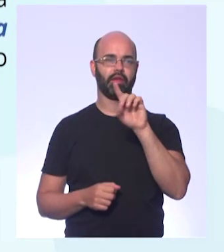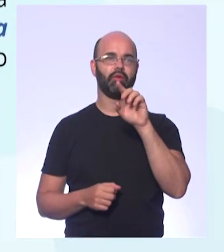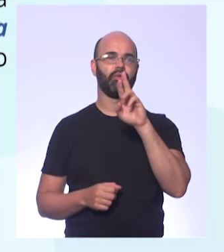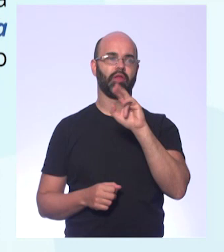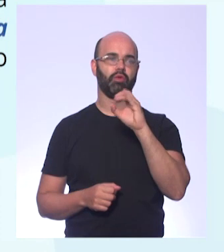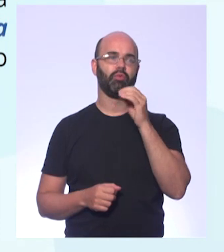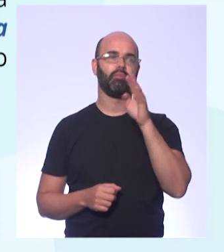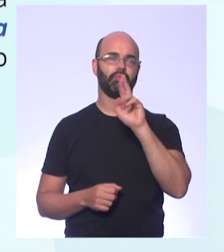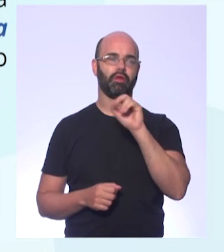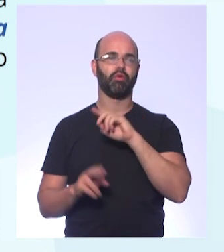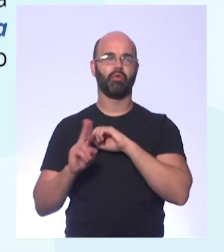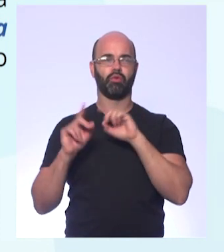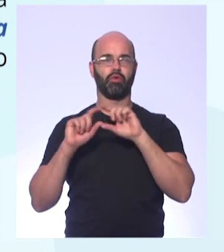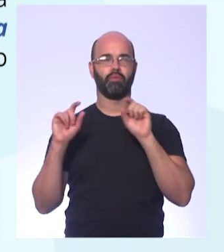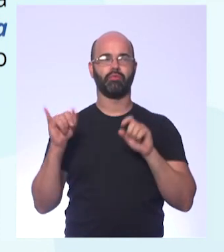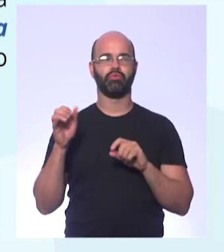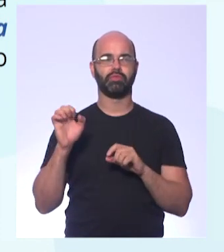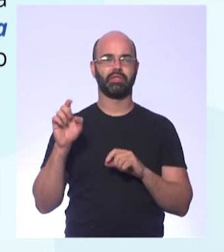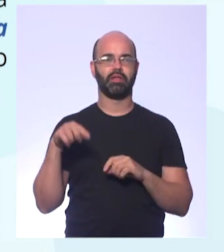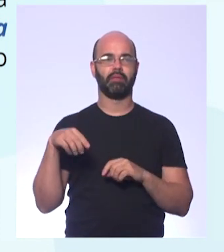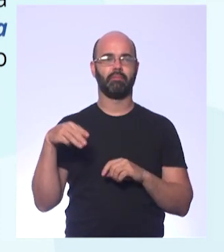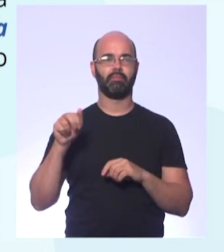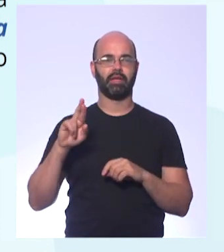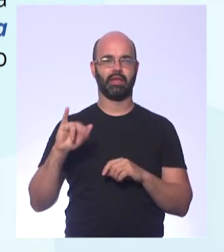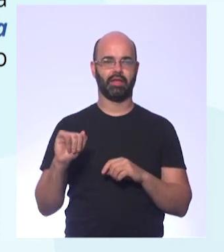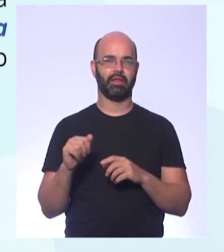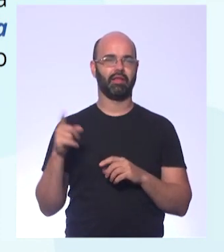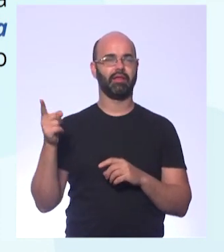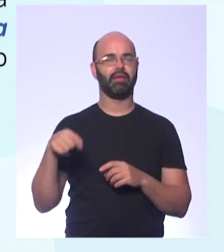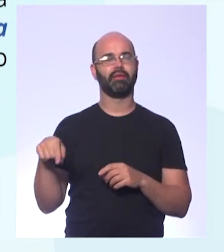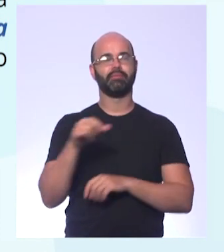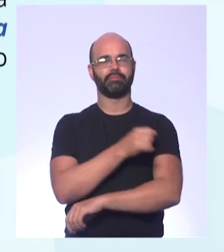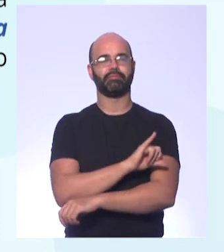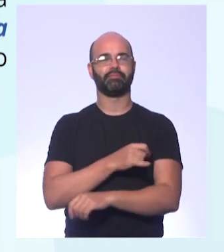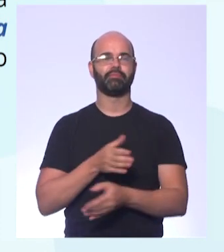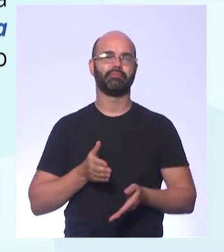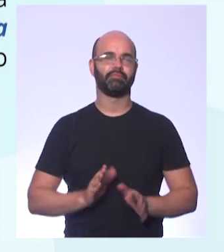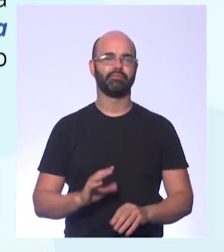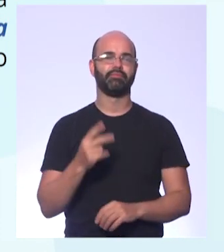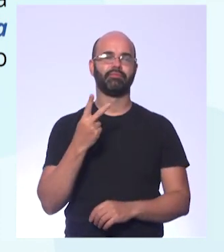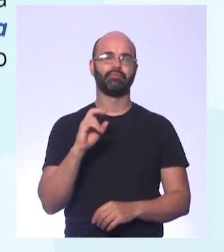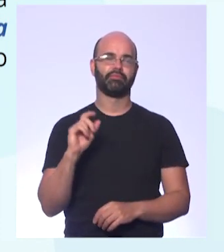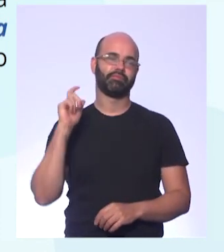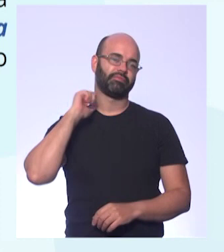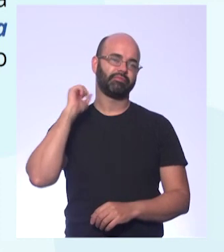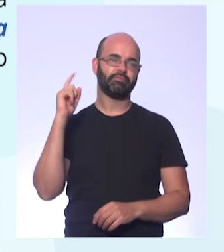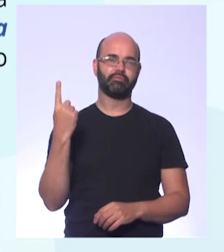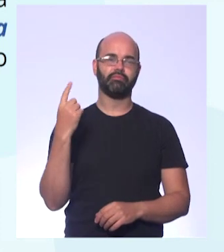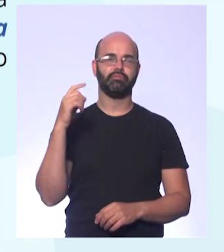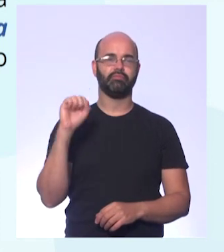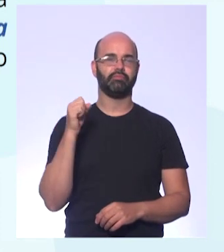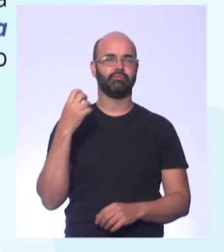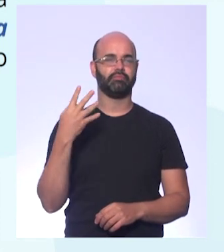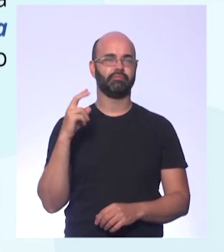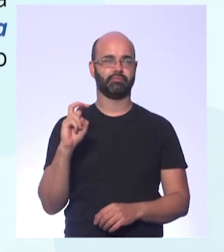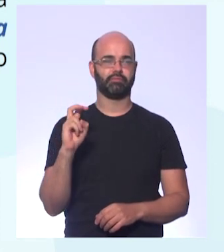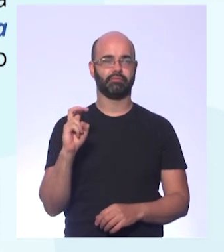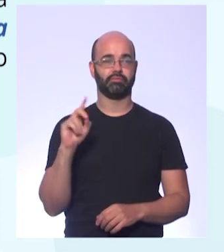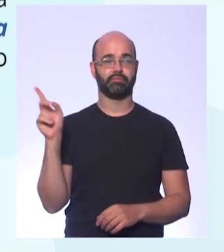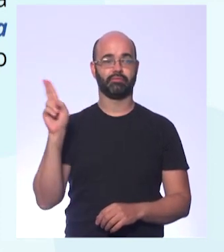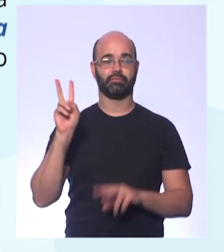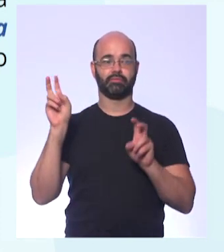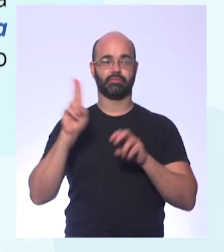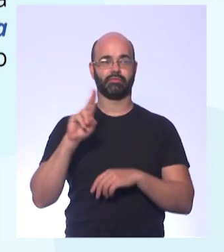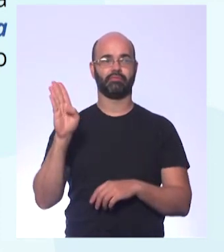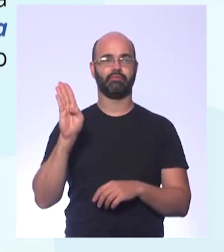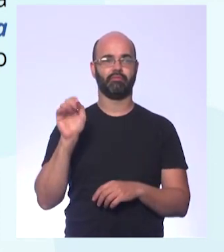é José Maria da Silva Paranhos Júnior, nasceu no Rio de Janeiro no dia 20 de abril de 1845 e recebeu o título de Barão do